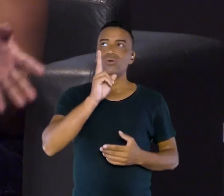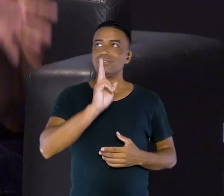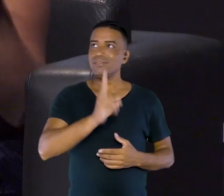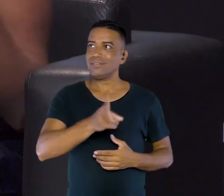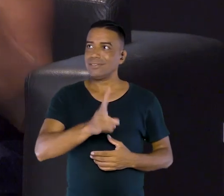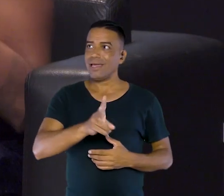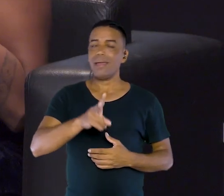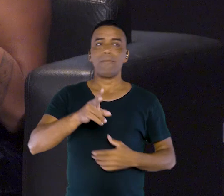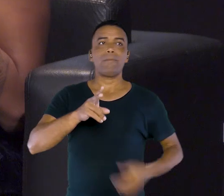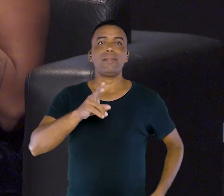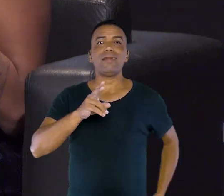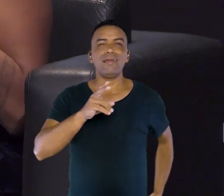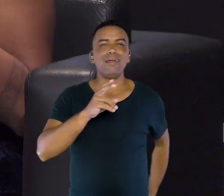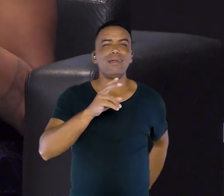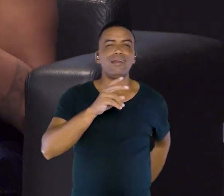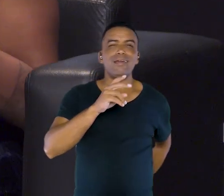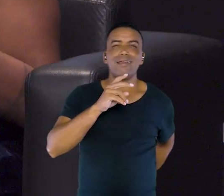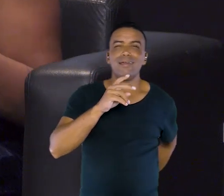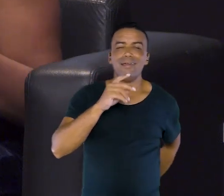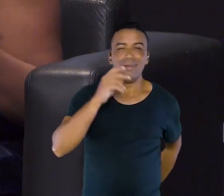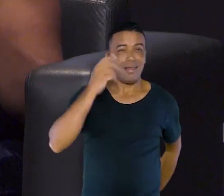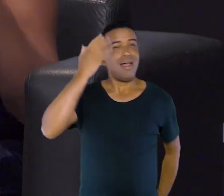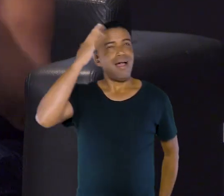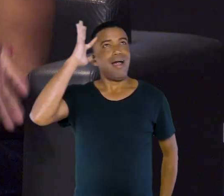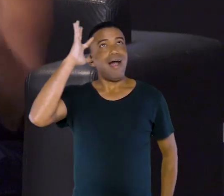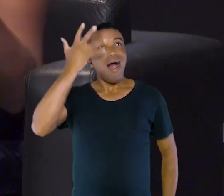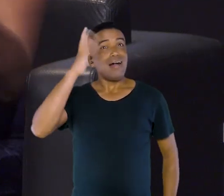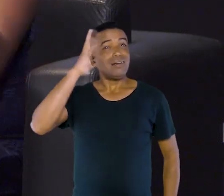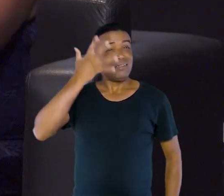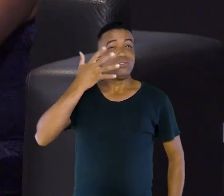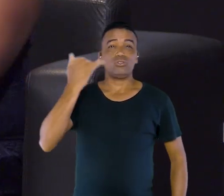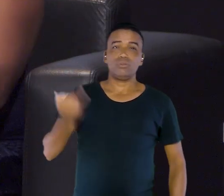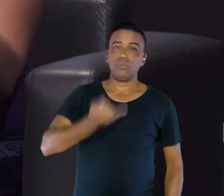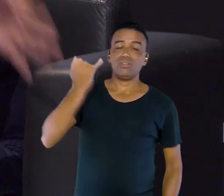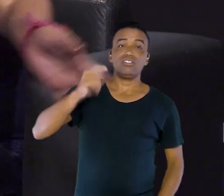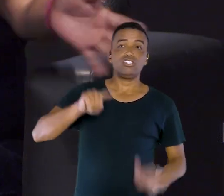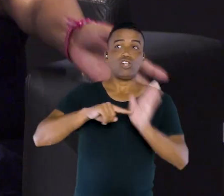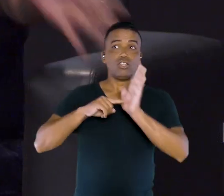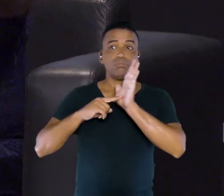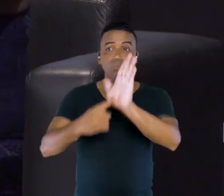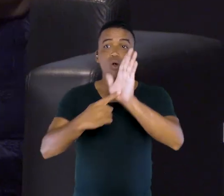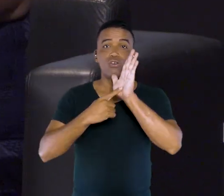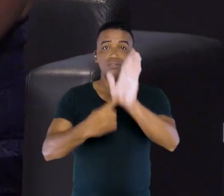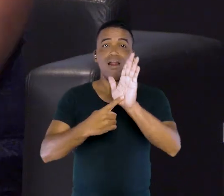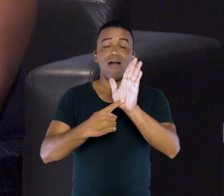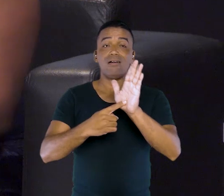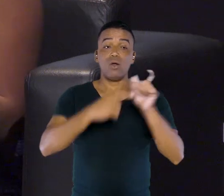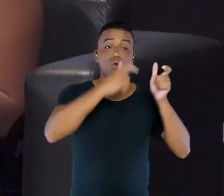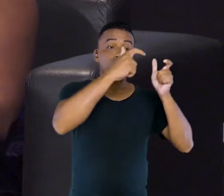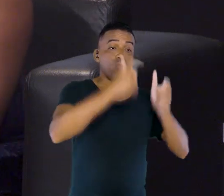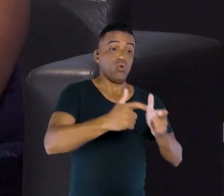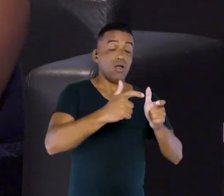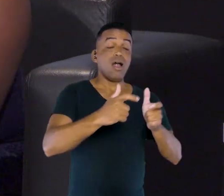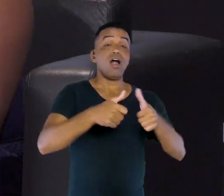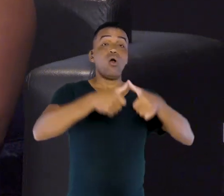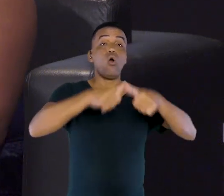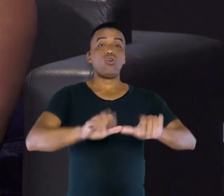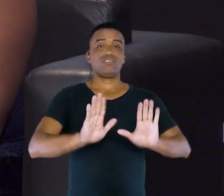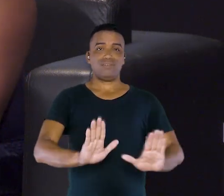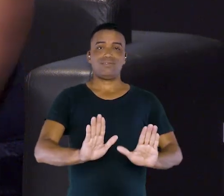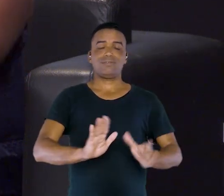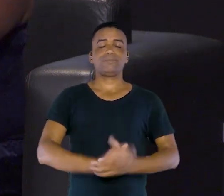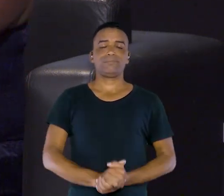eu sempre acho importante a gente frisar nesses lugares que a gente está,